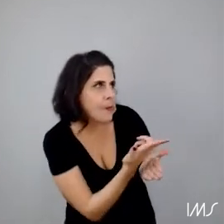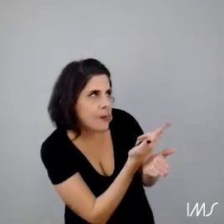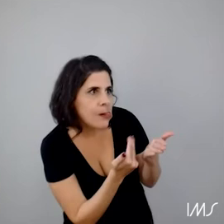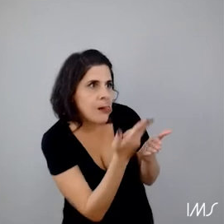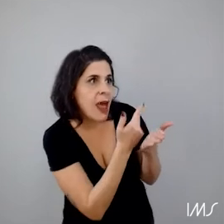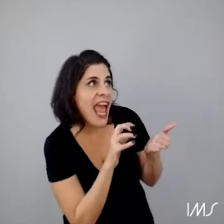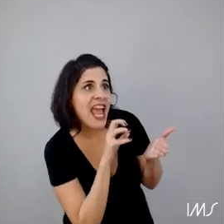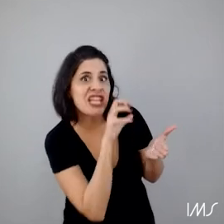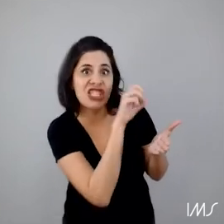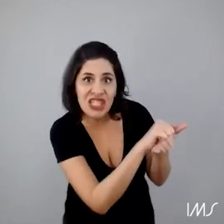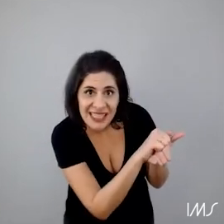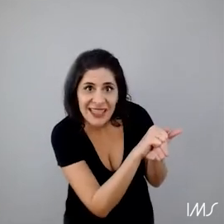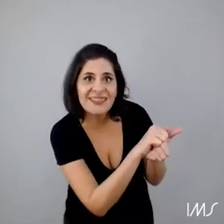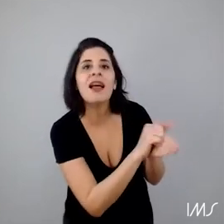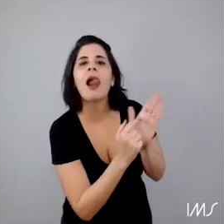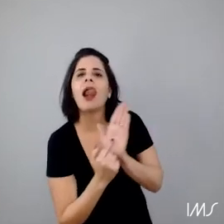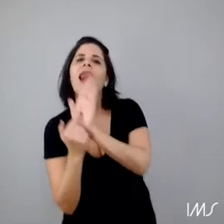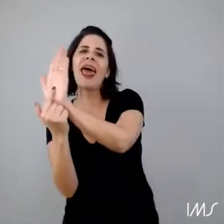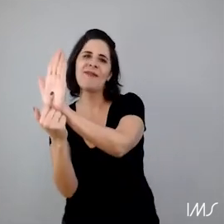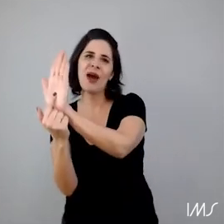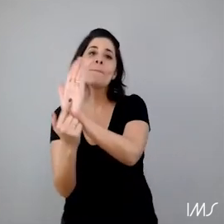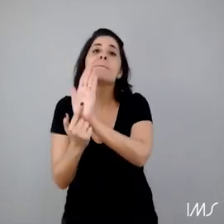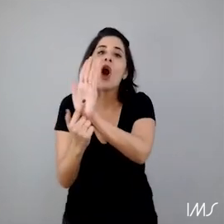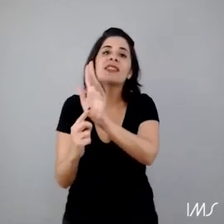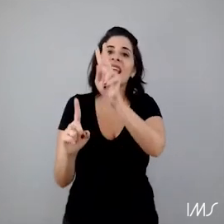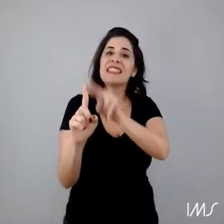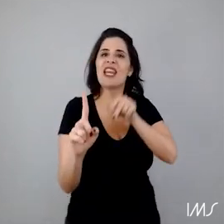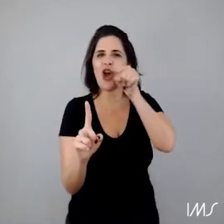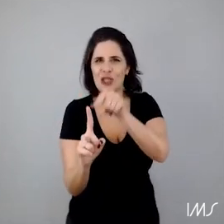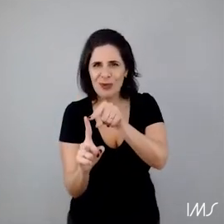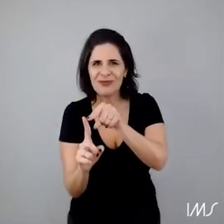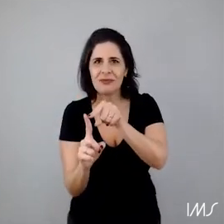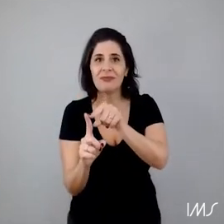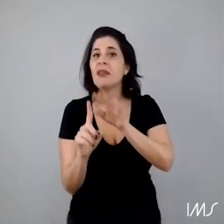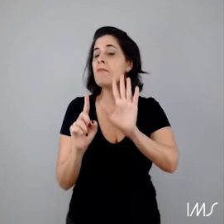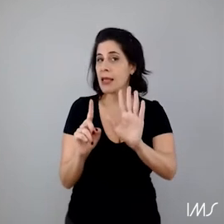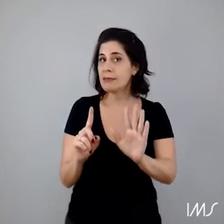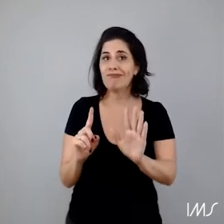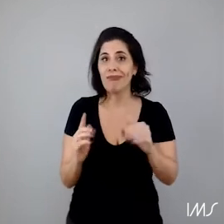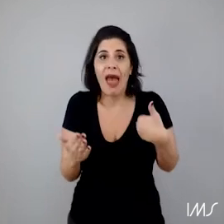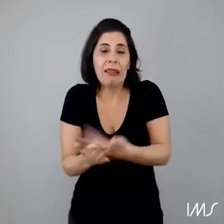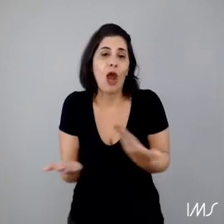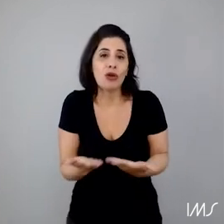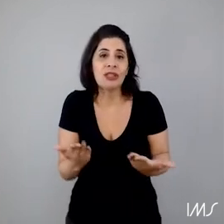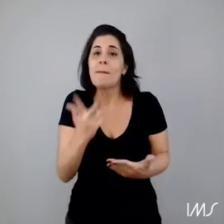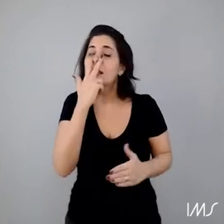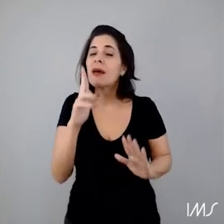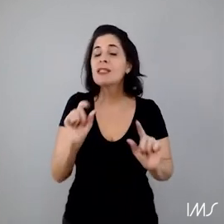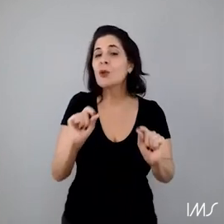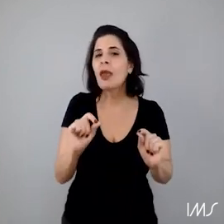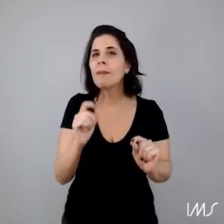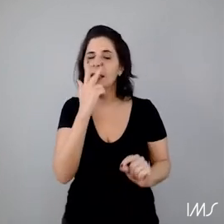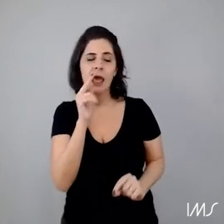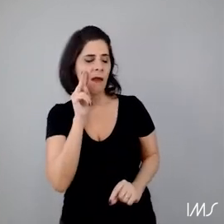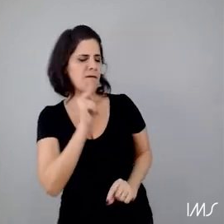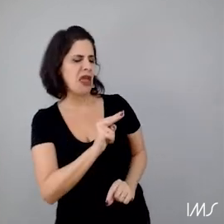roupagem. Existe uma mentalidade sobre o exotismo. O exotismo é uma ideologia. A ideologia do